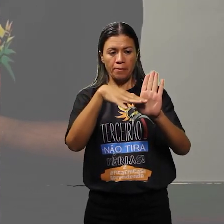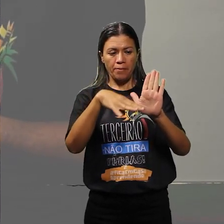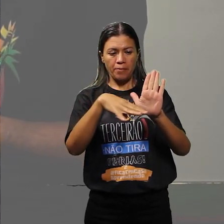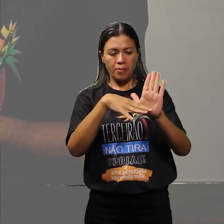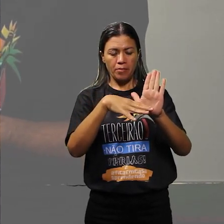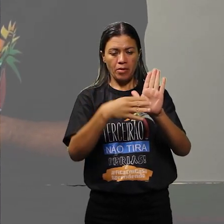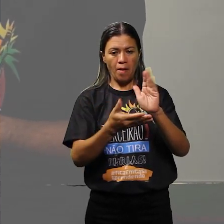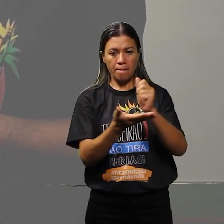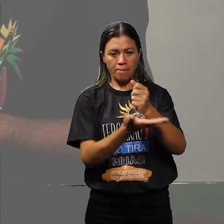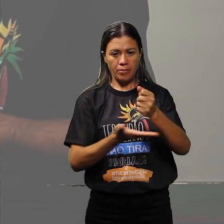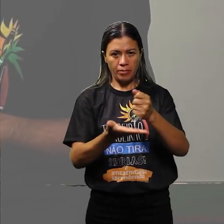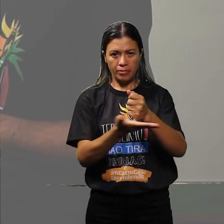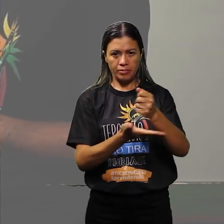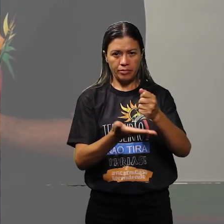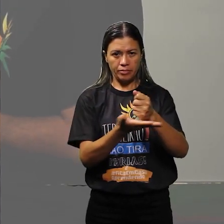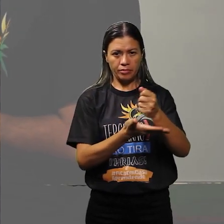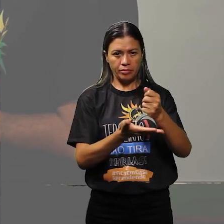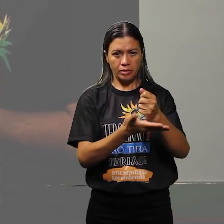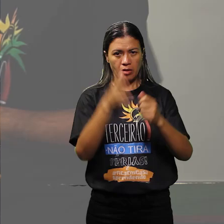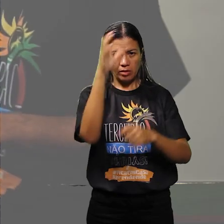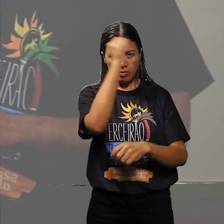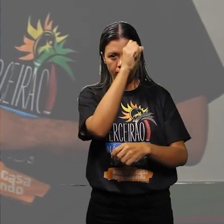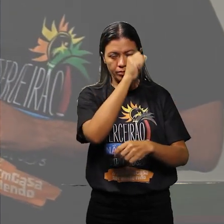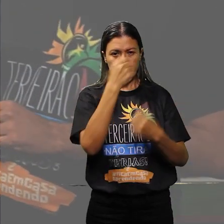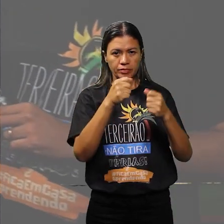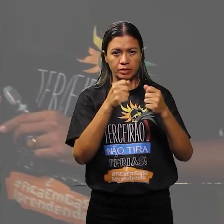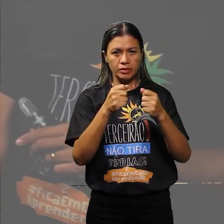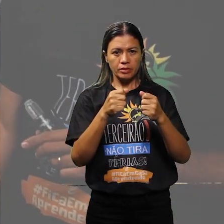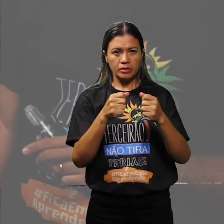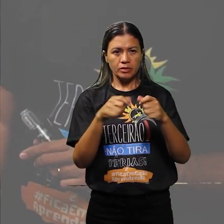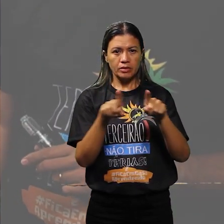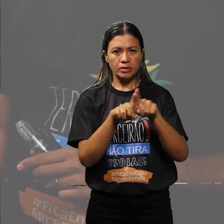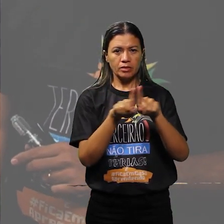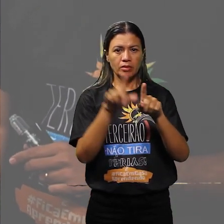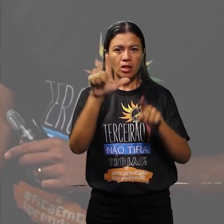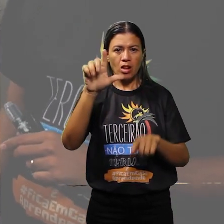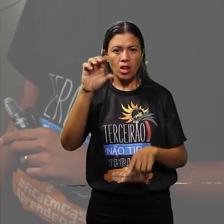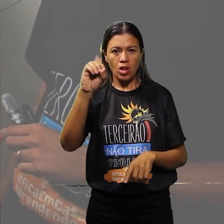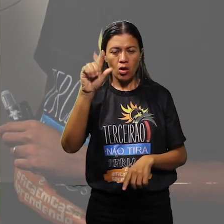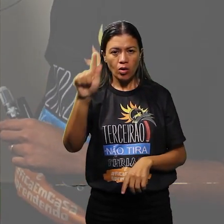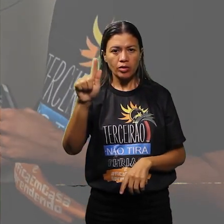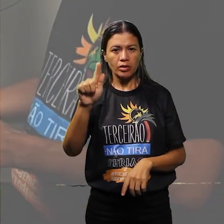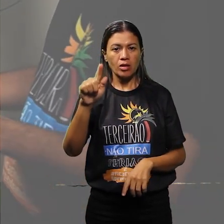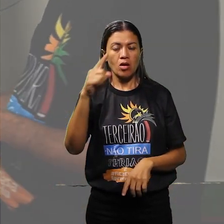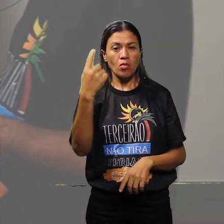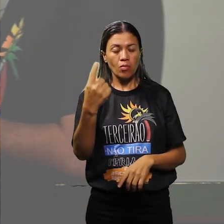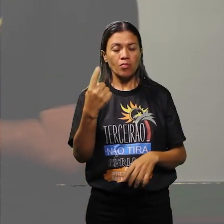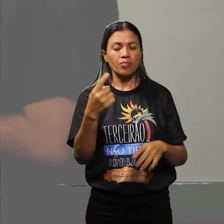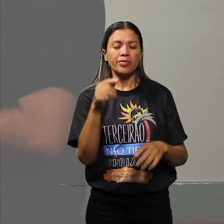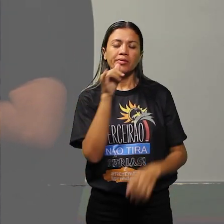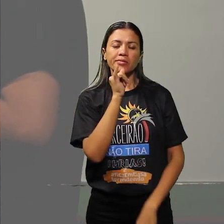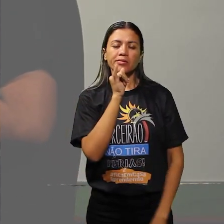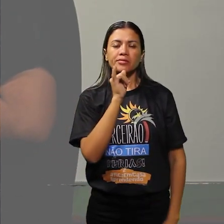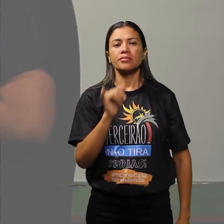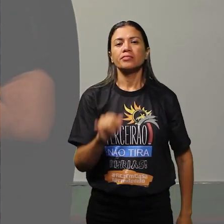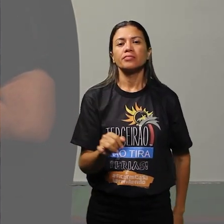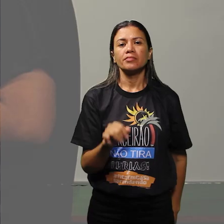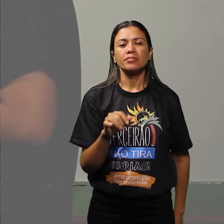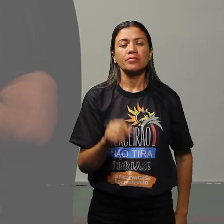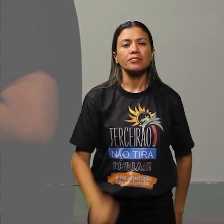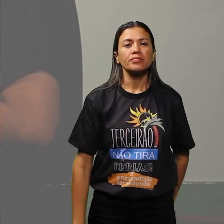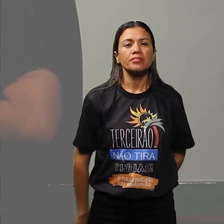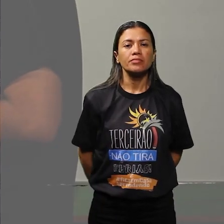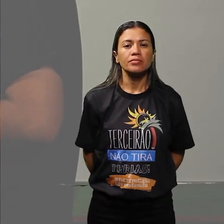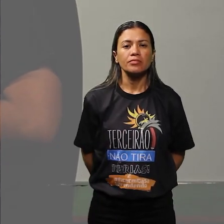tua base, isso aqui é a base, vocês vão aprender, que tem que dar o cara de cima que a gente chama de logaritmando, beleza? Então, por exemplo, eu pego aqui,